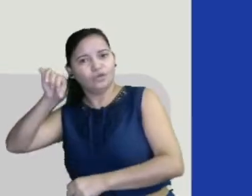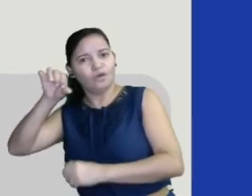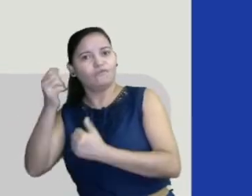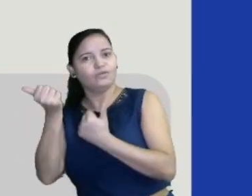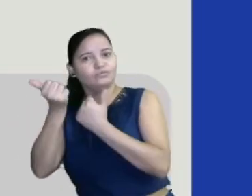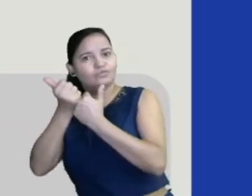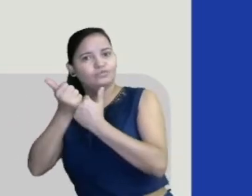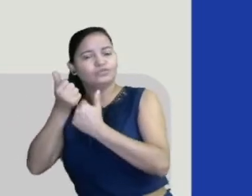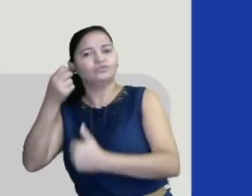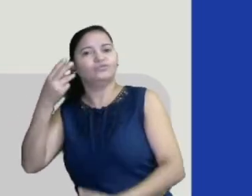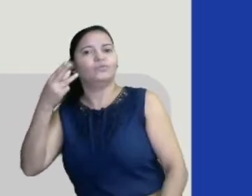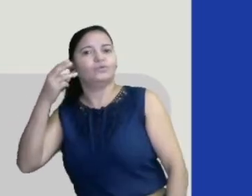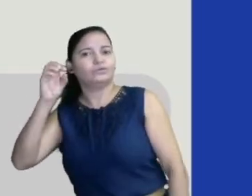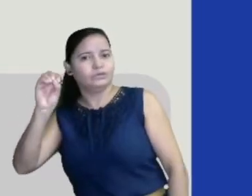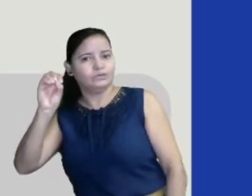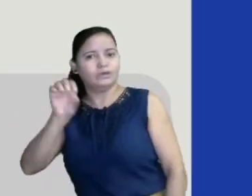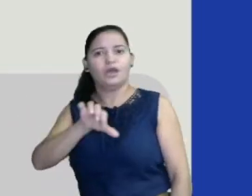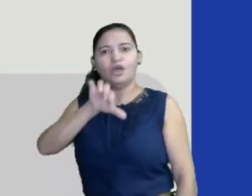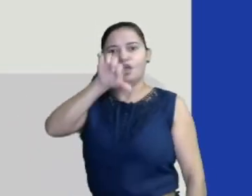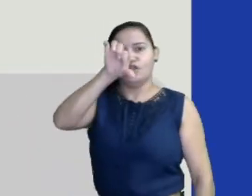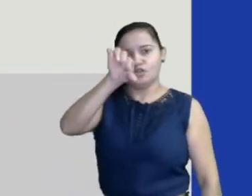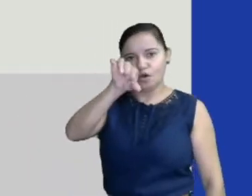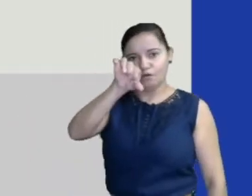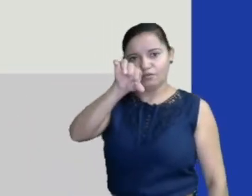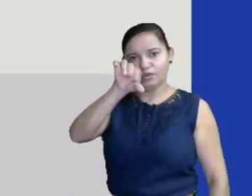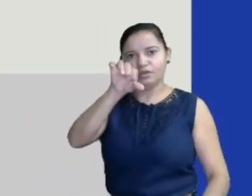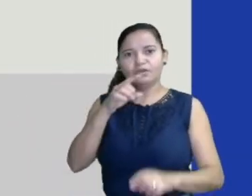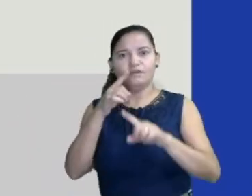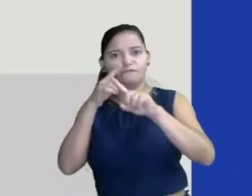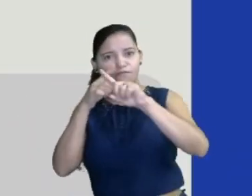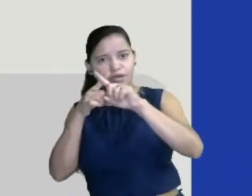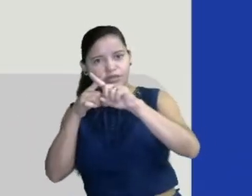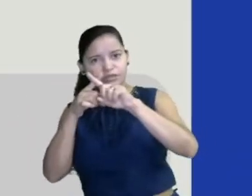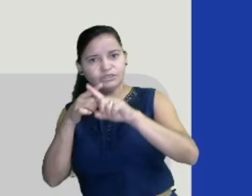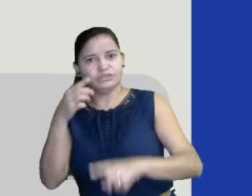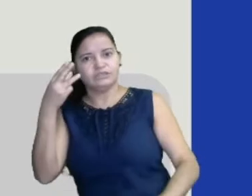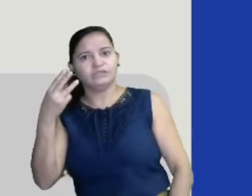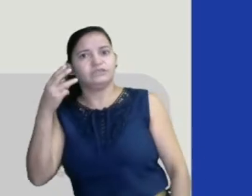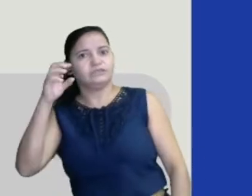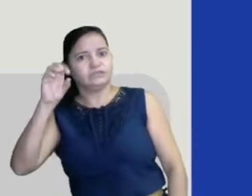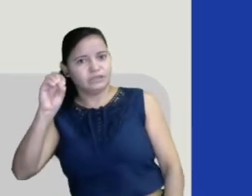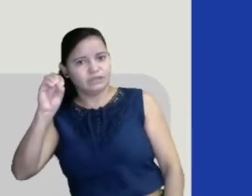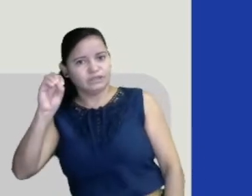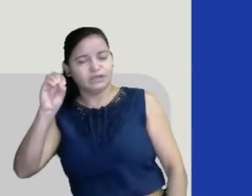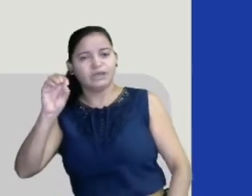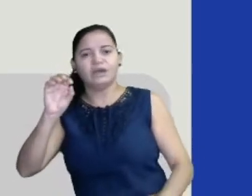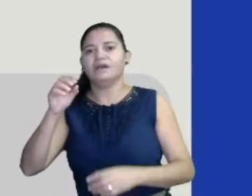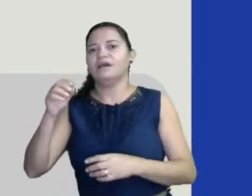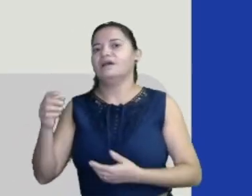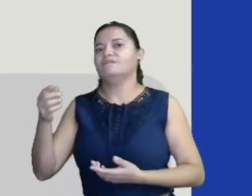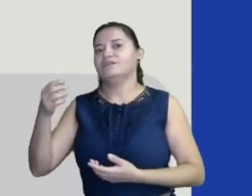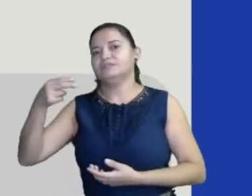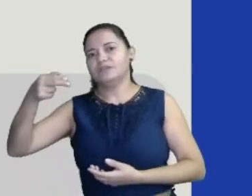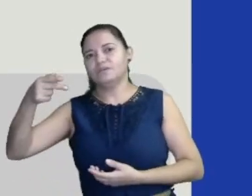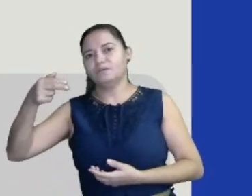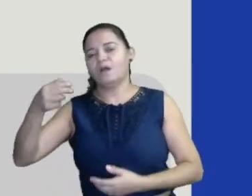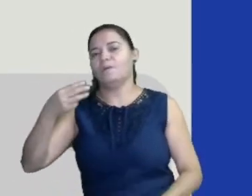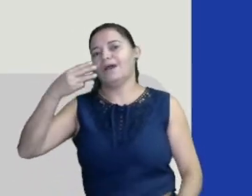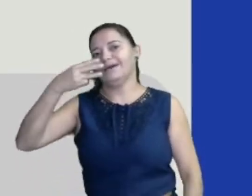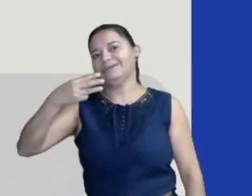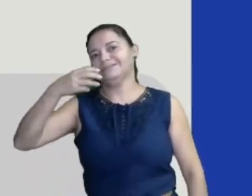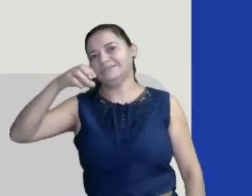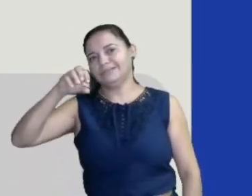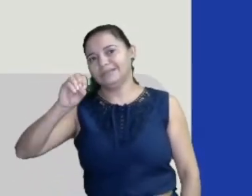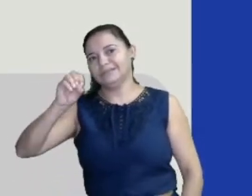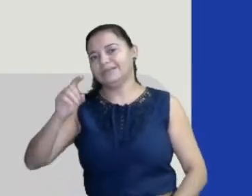substituo por 30 estão nove vezes 30 vai ser igual a 30 x 9